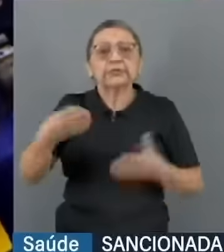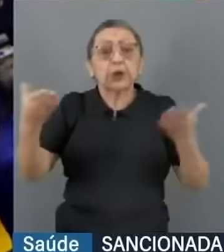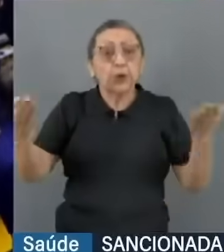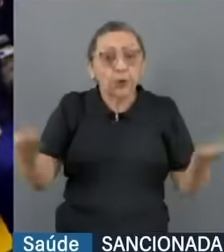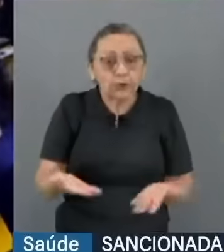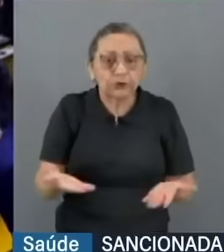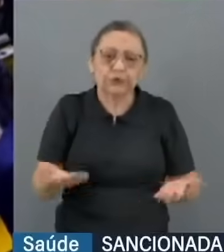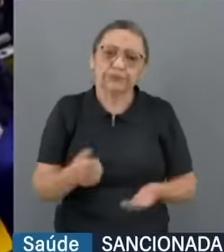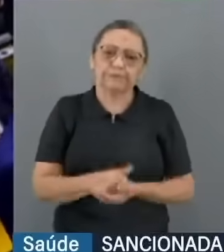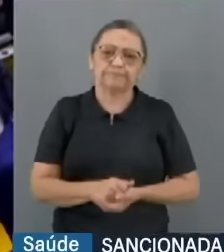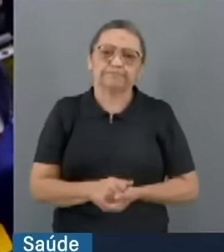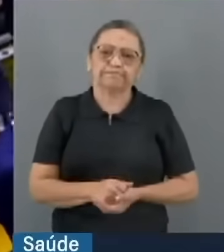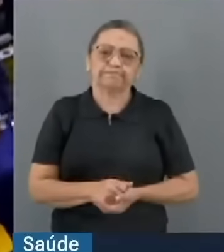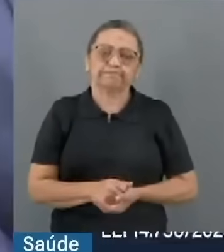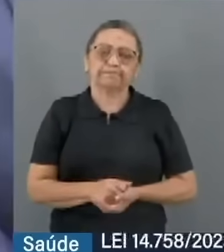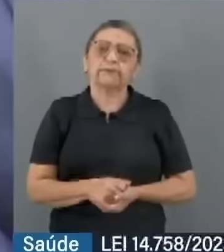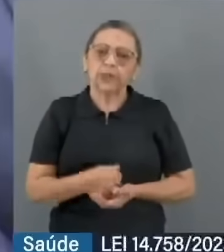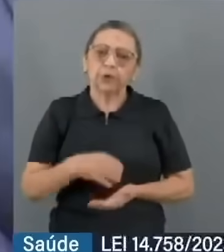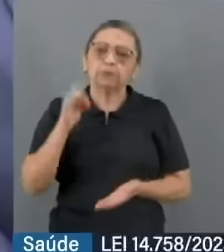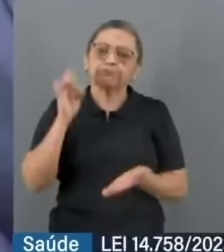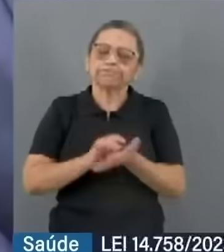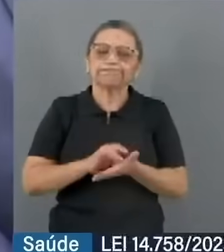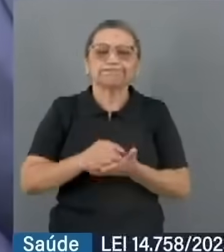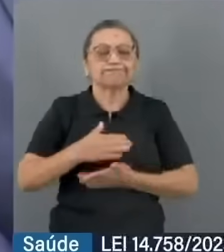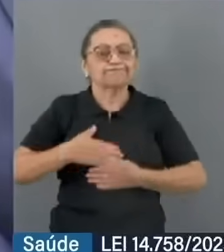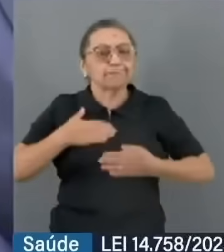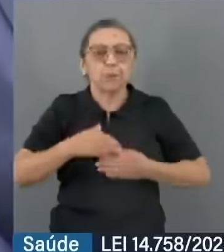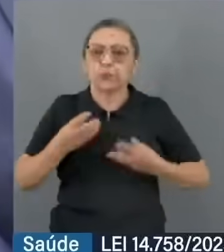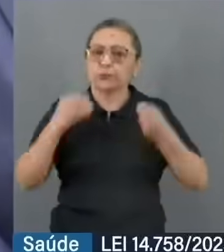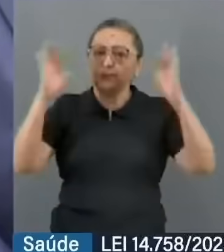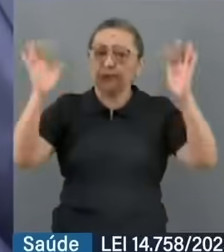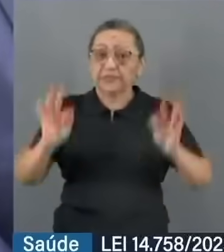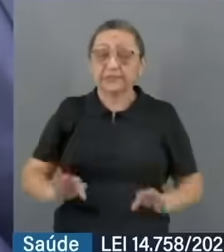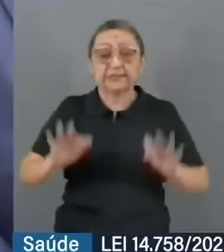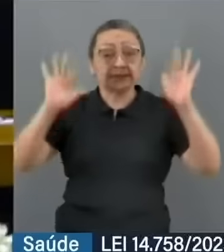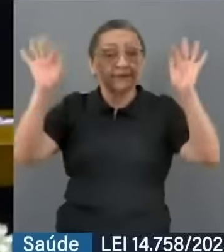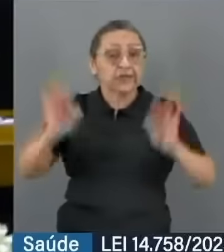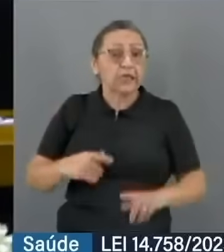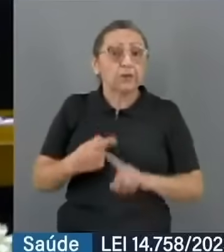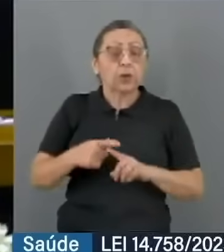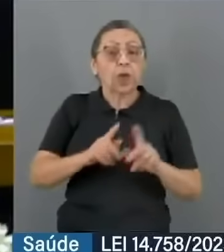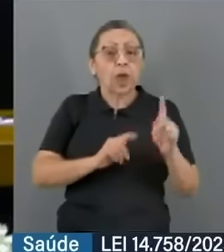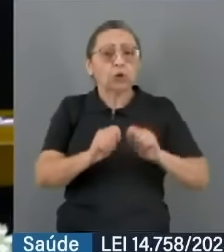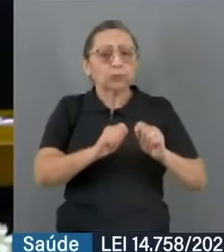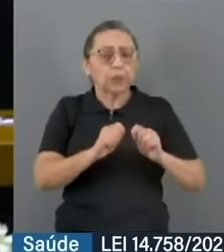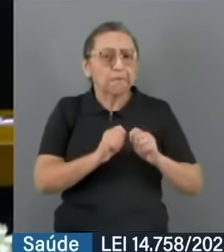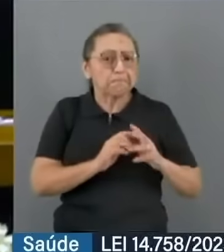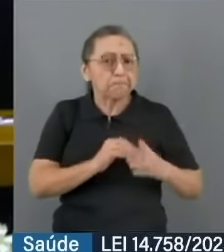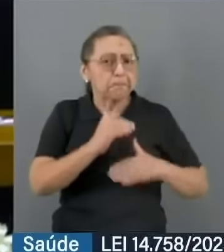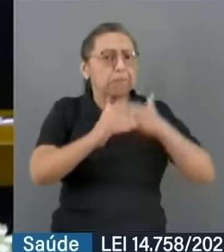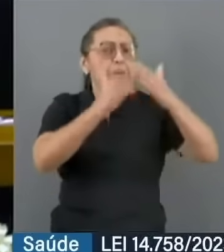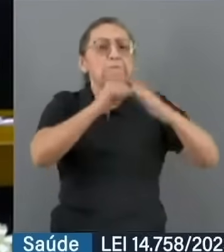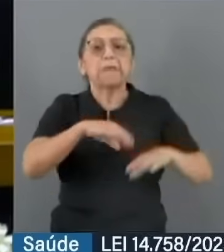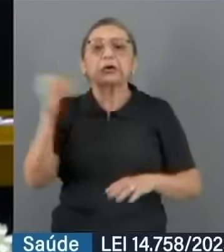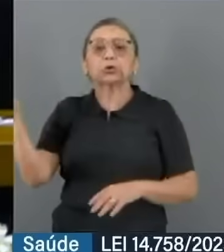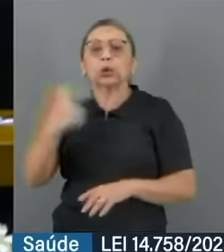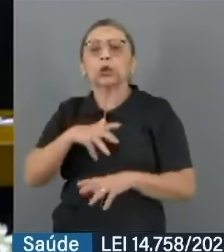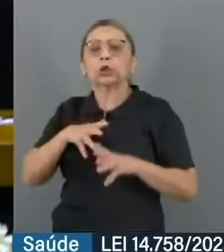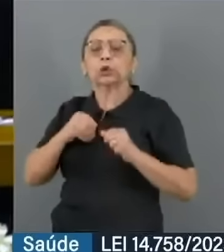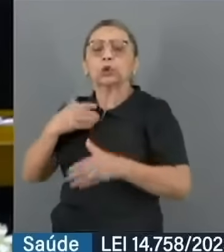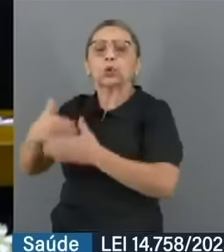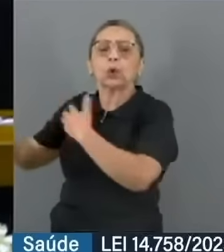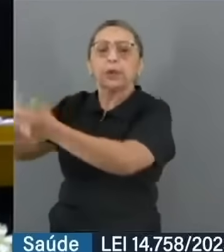neste dia 20 de dezembro, eu estou extremamente feliz. Feliz porque a economia cresceu mais do que todo e qualquer